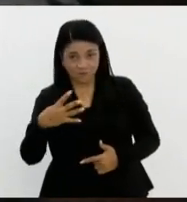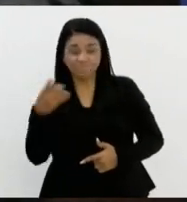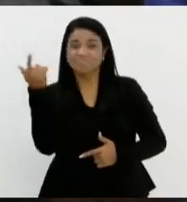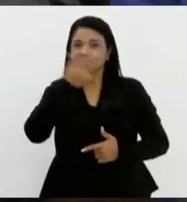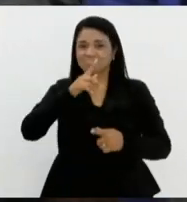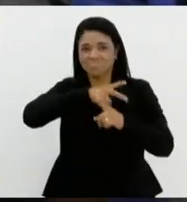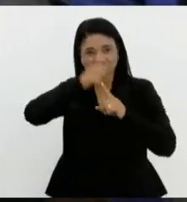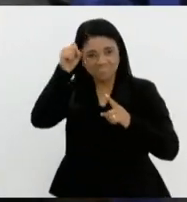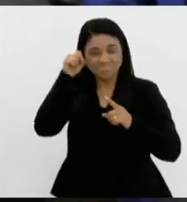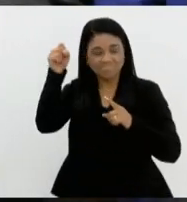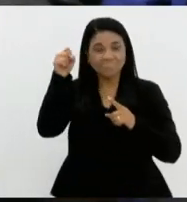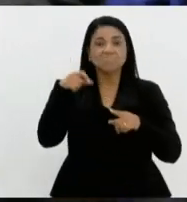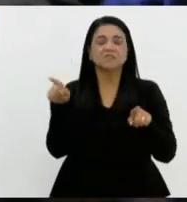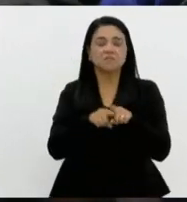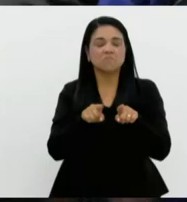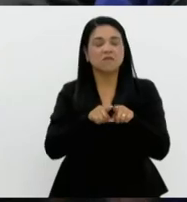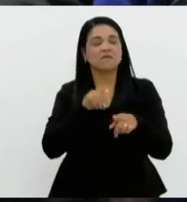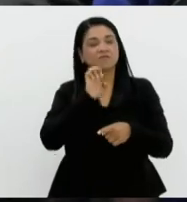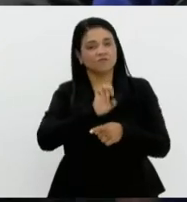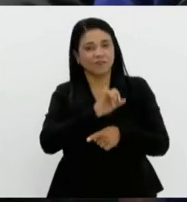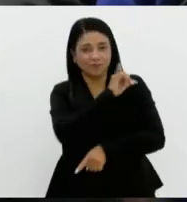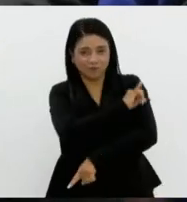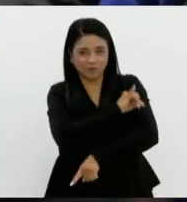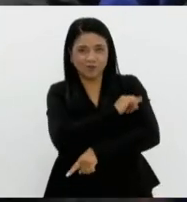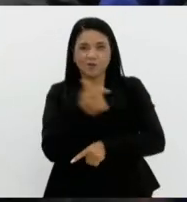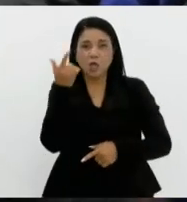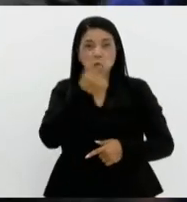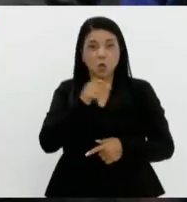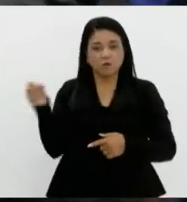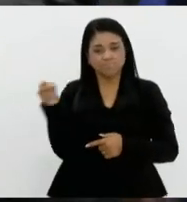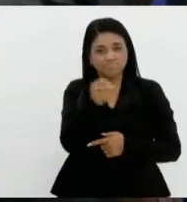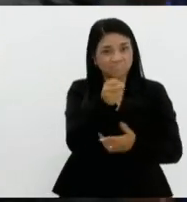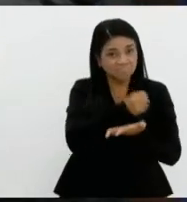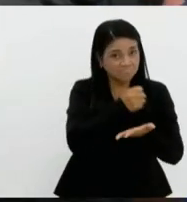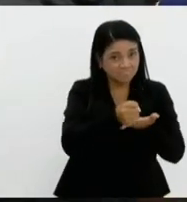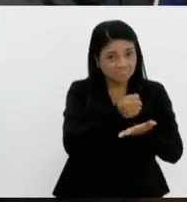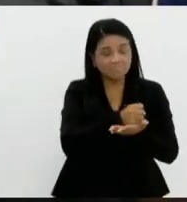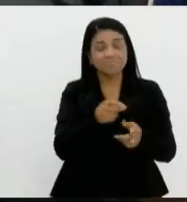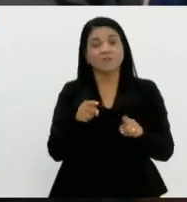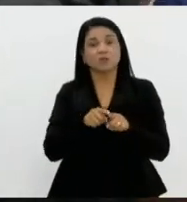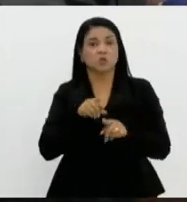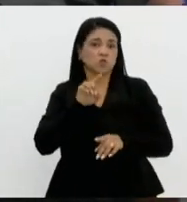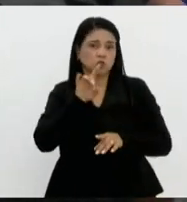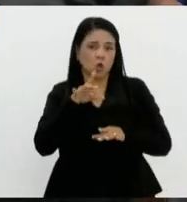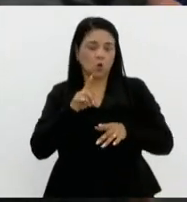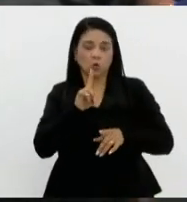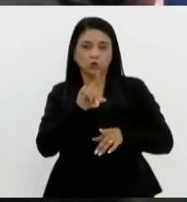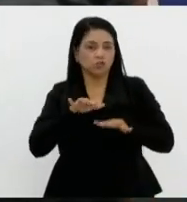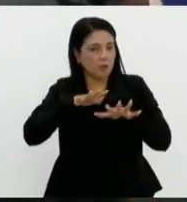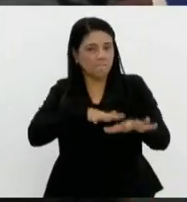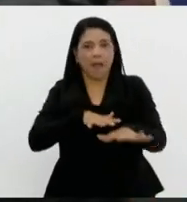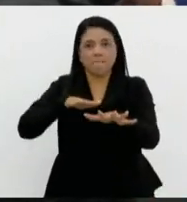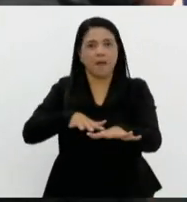Janeiro. Porque o Carnaval é cultura, é geração de emprego, não é só o dia do desfile, é toda uma